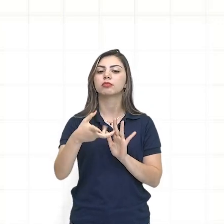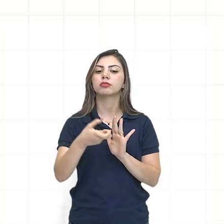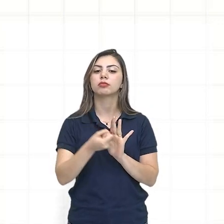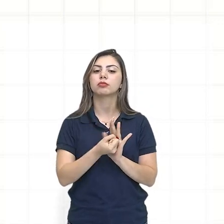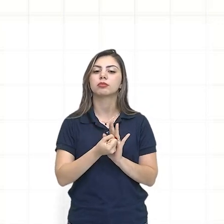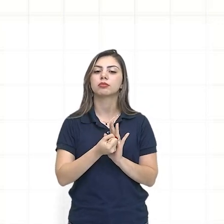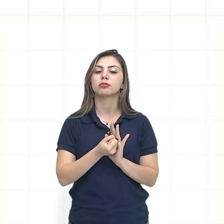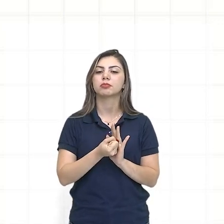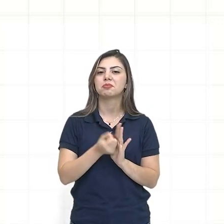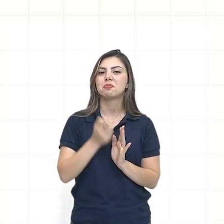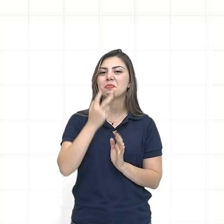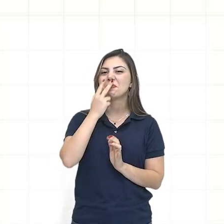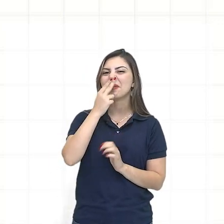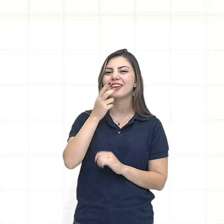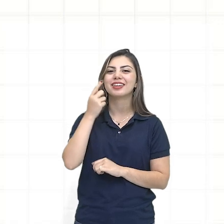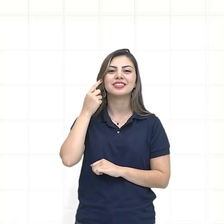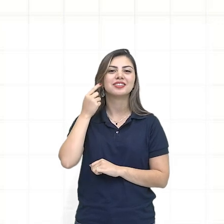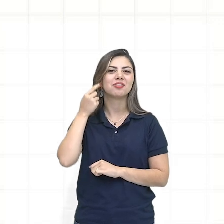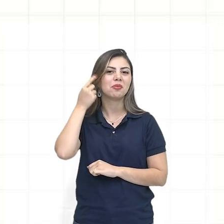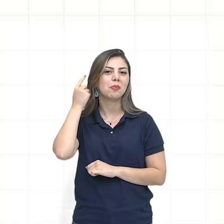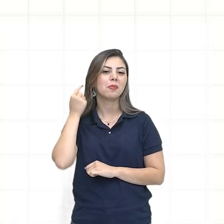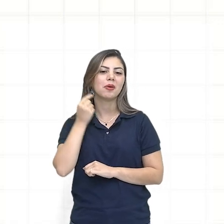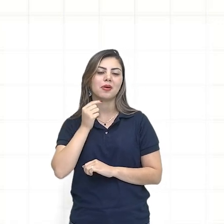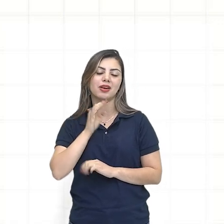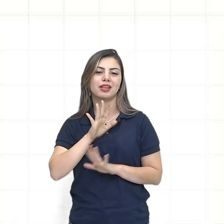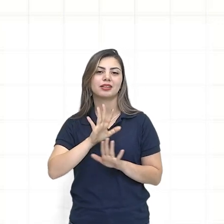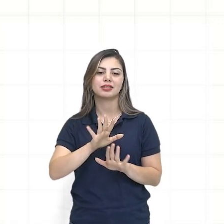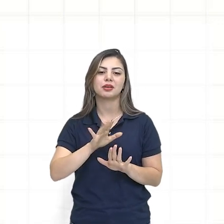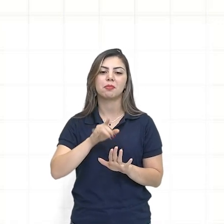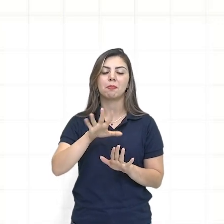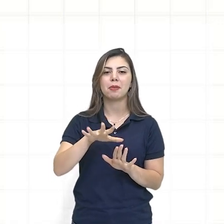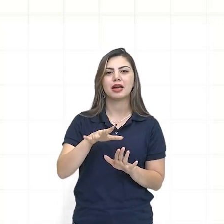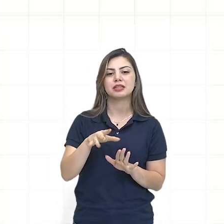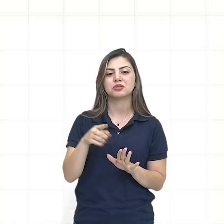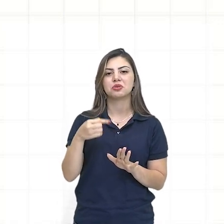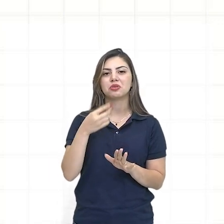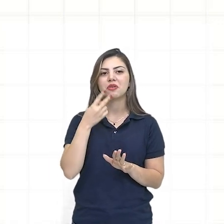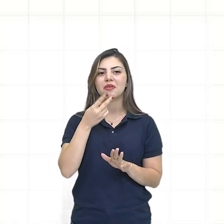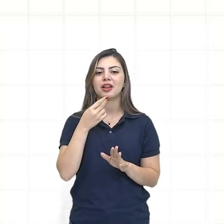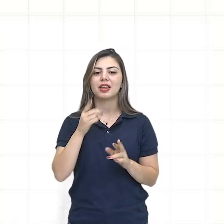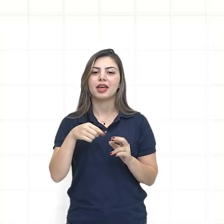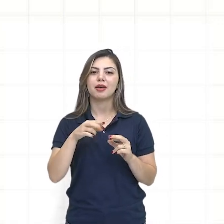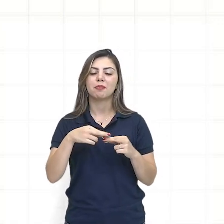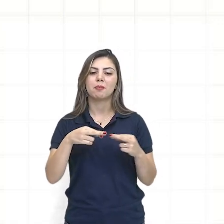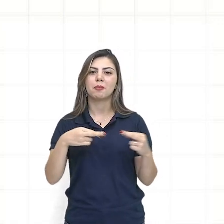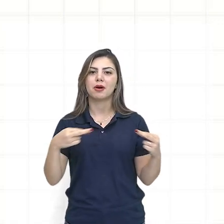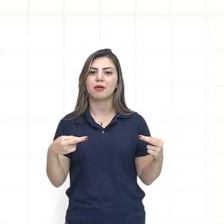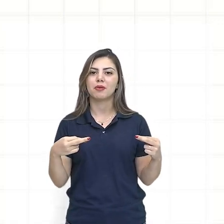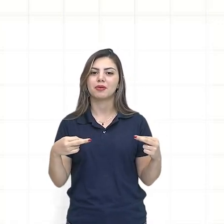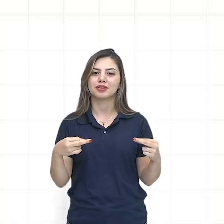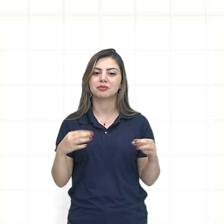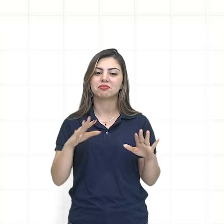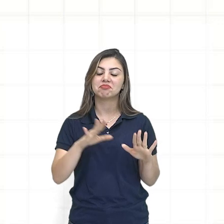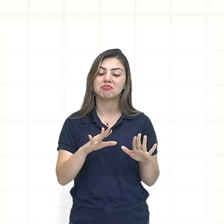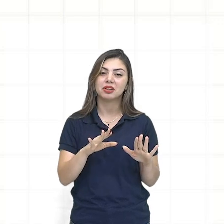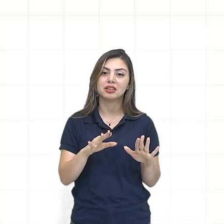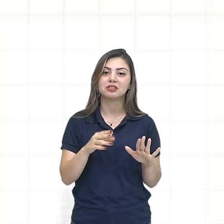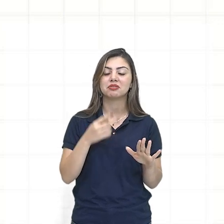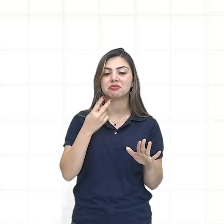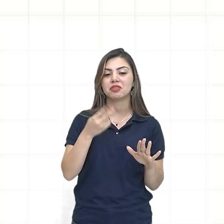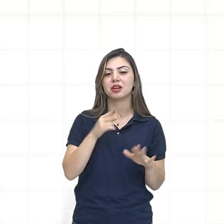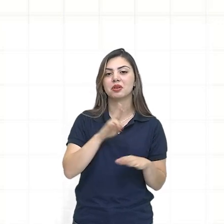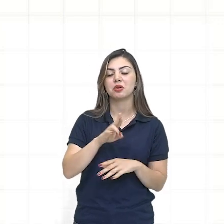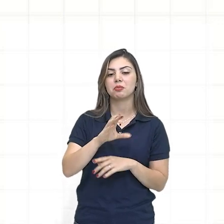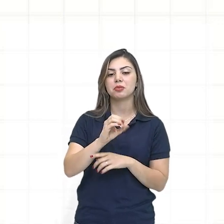Mas parece uma orelha, né? Mas não, é uma corda. Não me perguntes por cargas d'água associar esse símbolo com uma corda, mas já que estão chamando